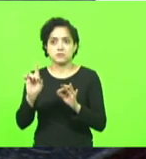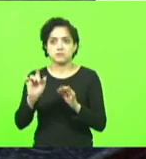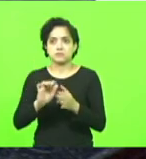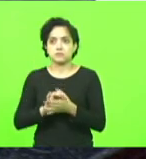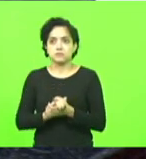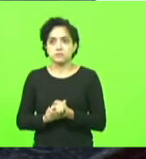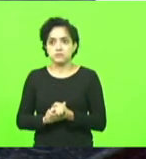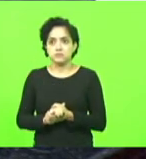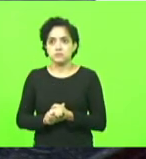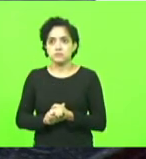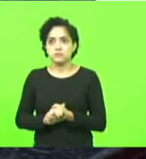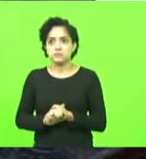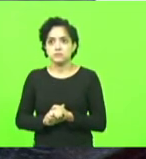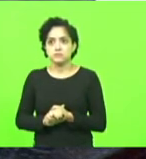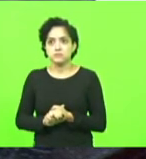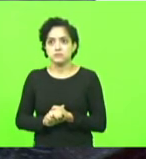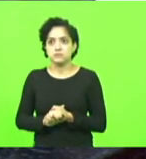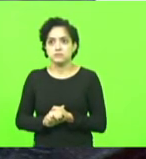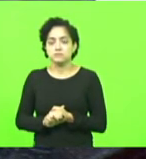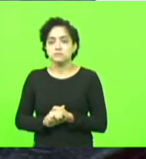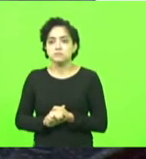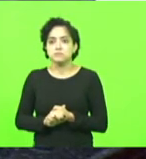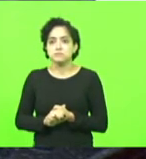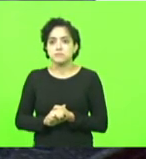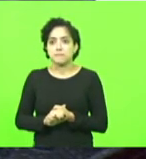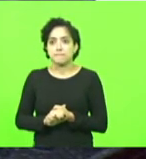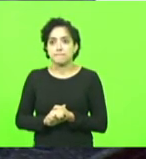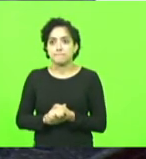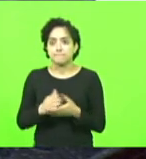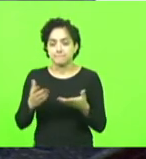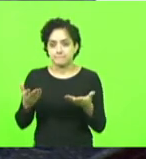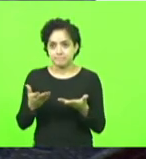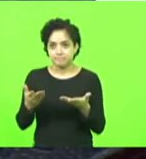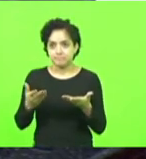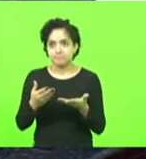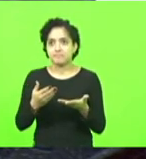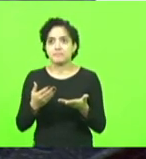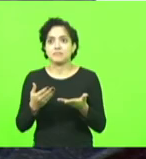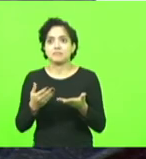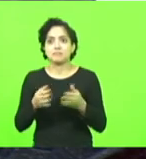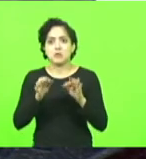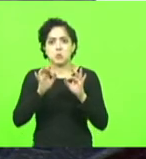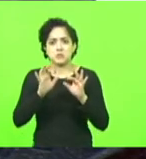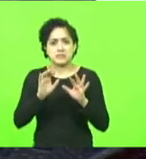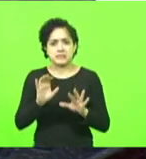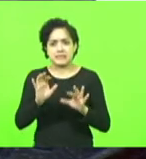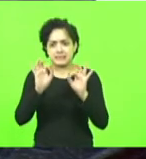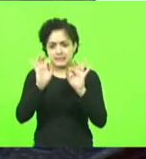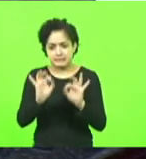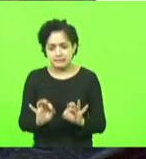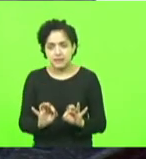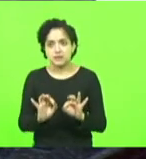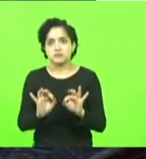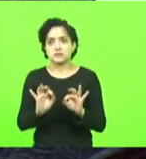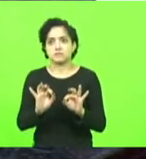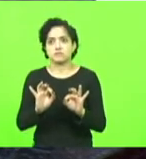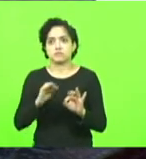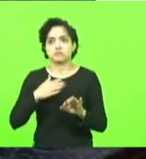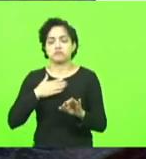Ah, não, mas não interessa. Ah, nada na vida é assertivo. Nada na vida é assertivo. Para mim,